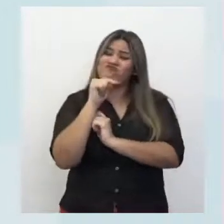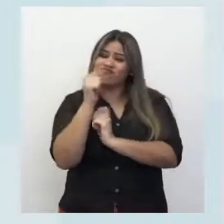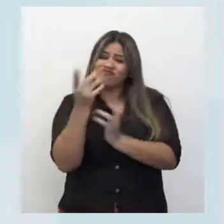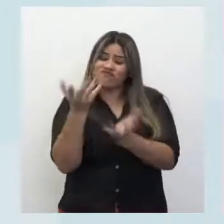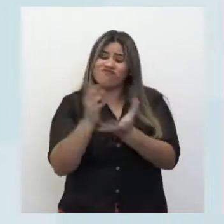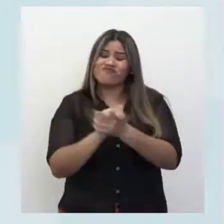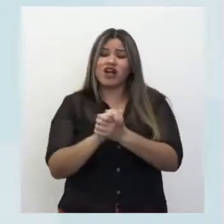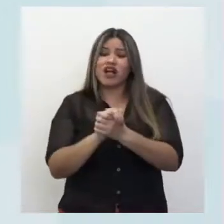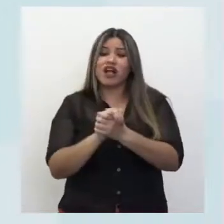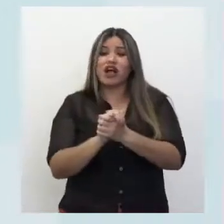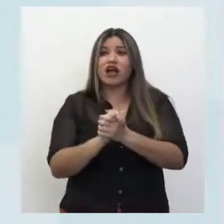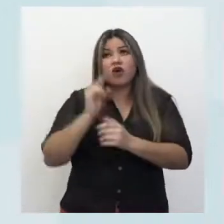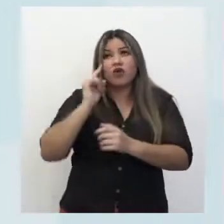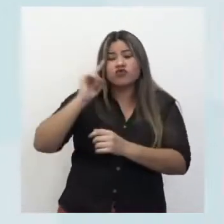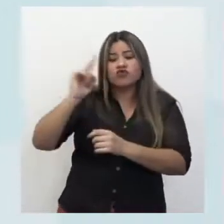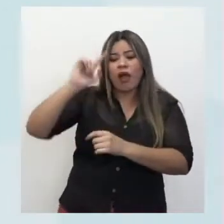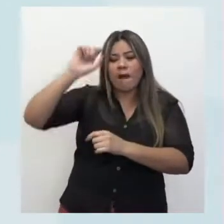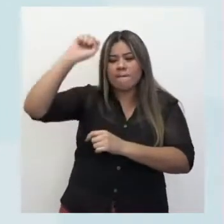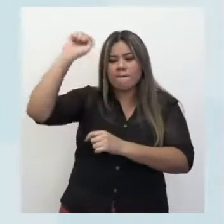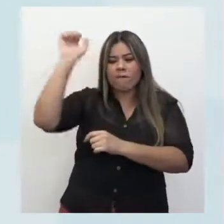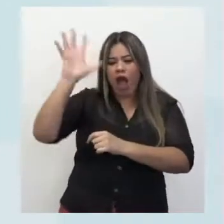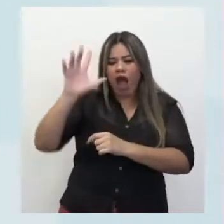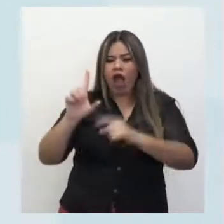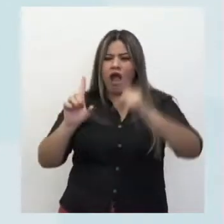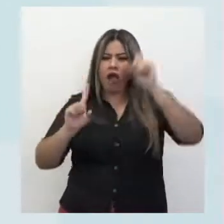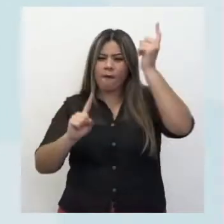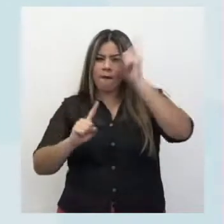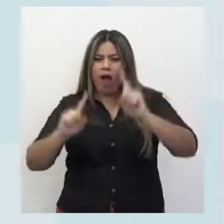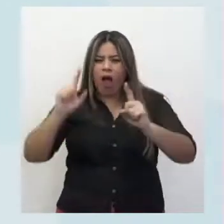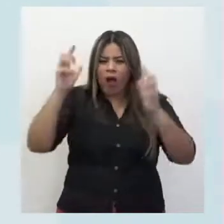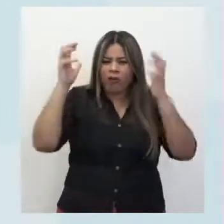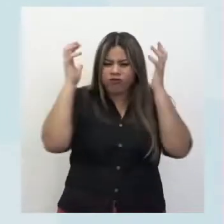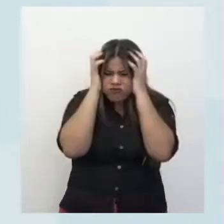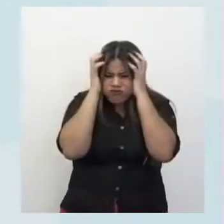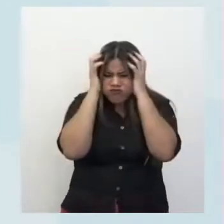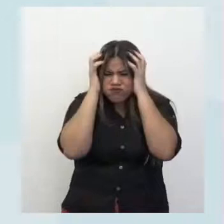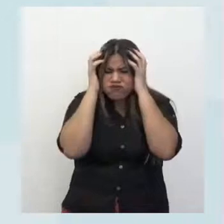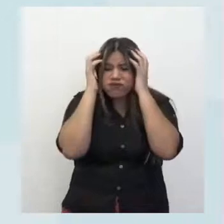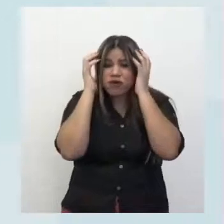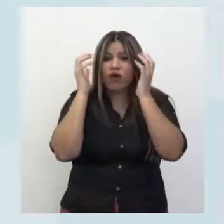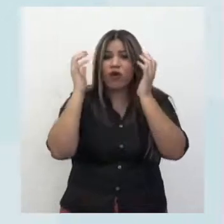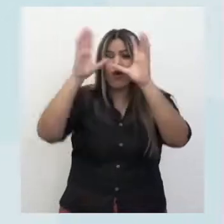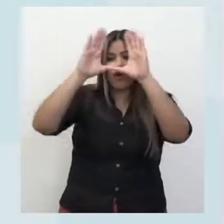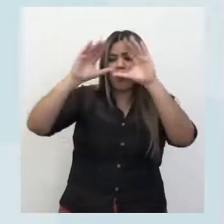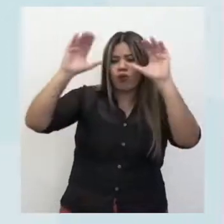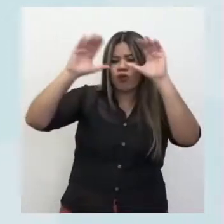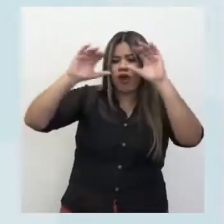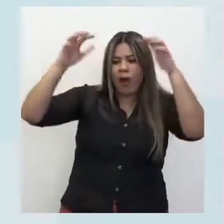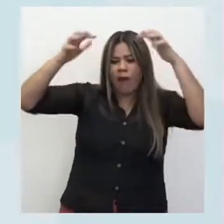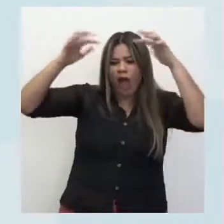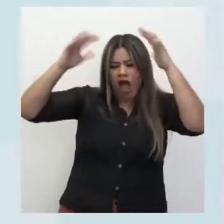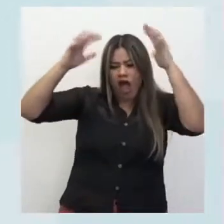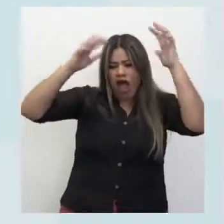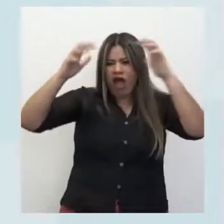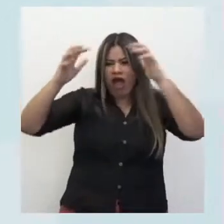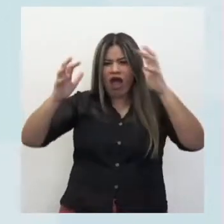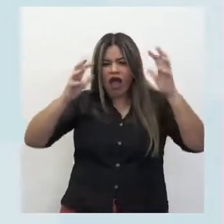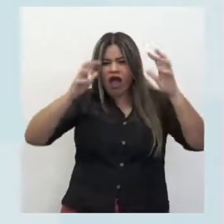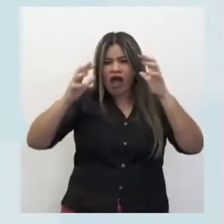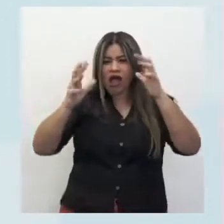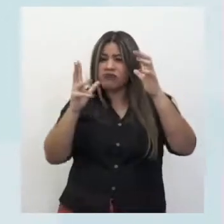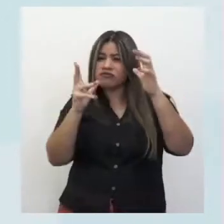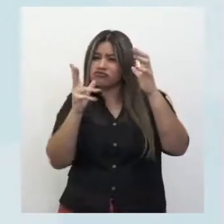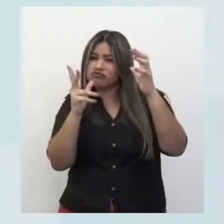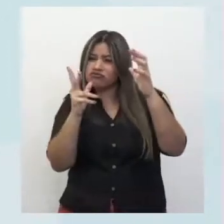dia, ouviu-se trovejar com um estrondo ensurdecedor. O céu começou a tremer e bem